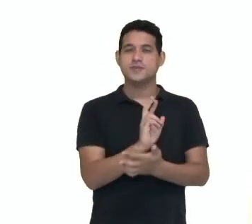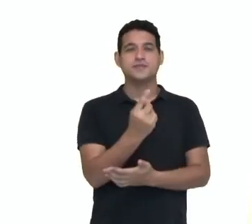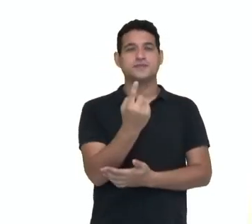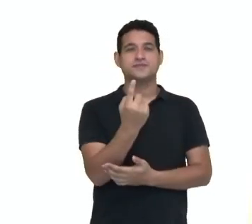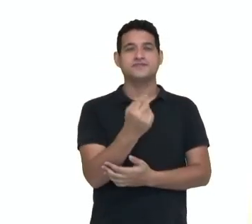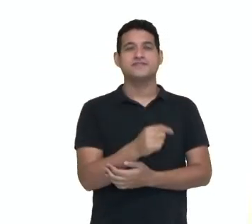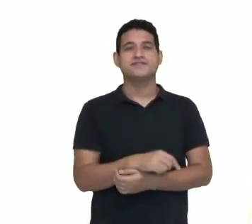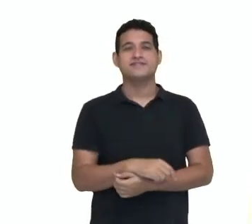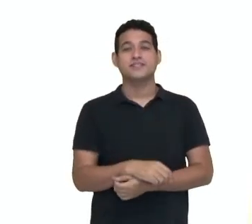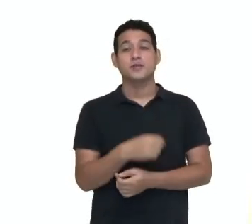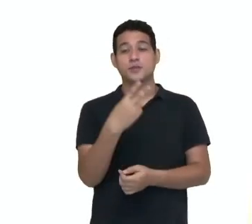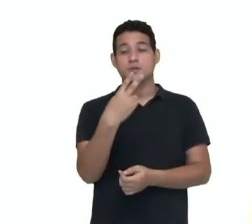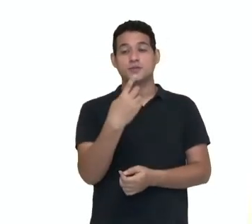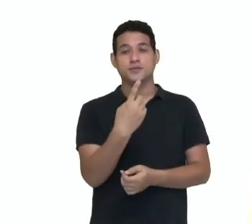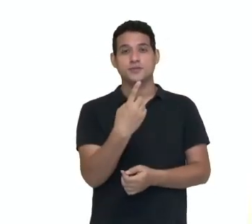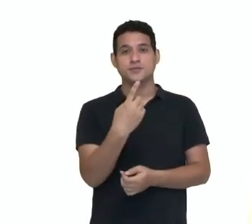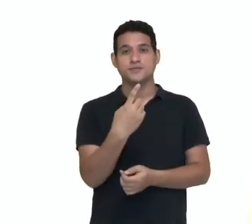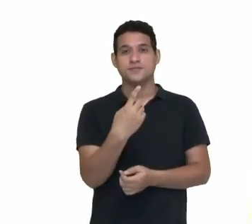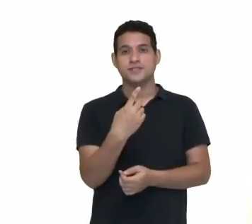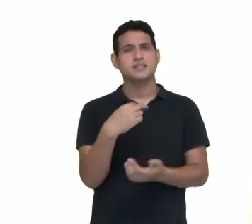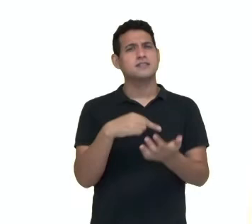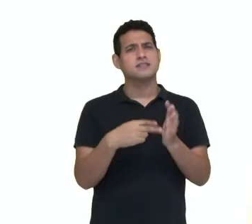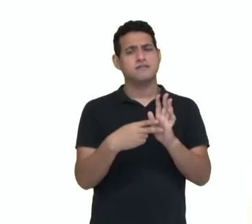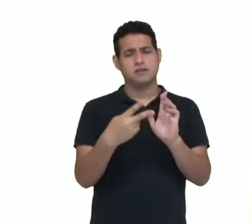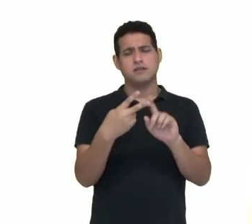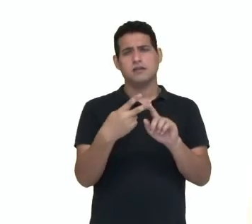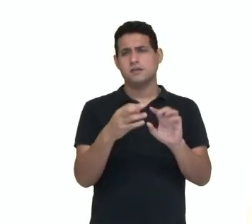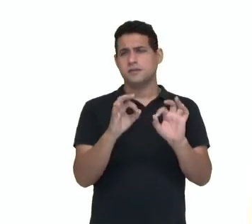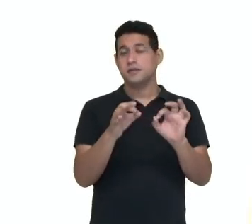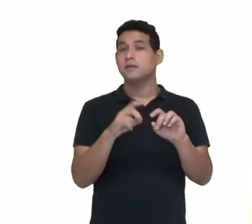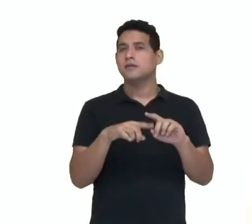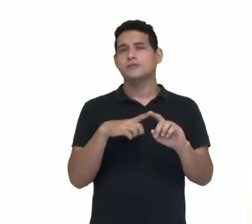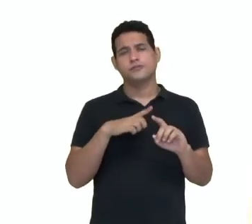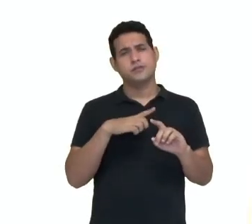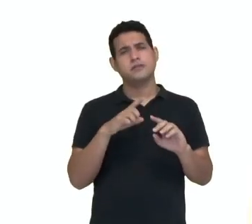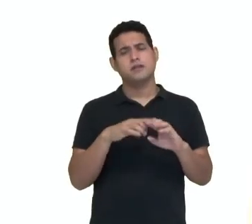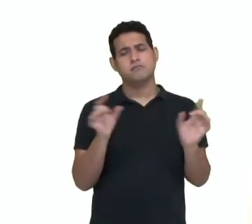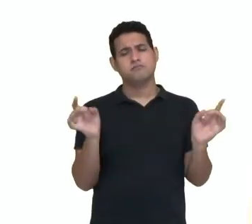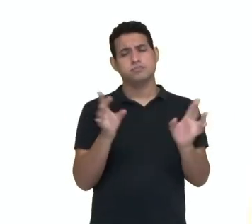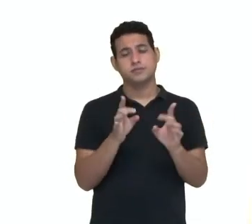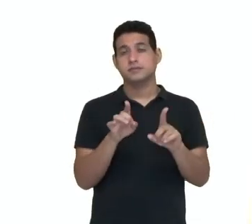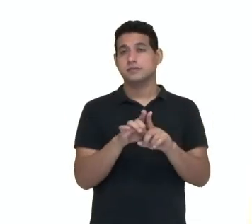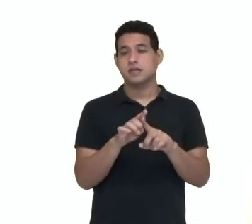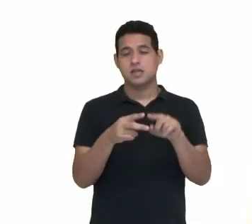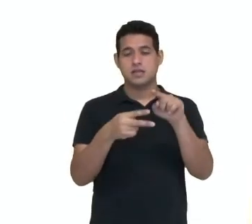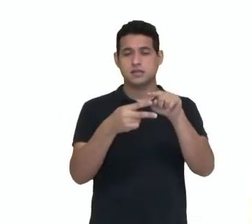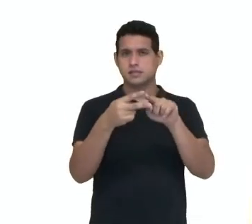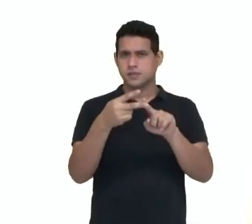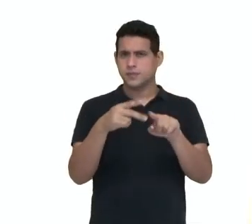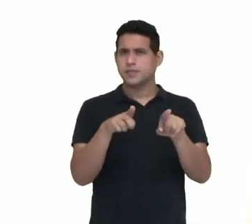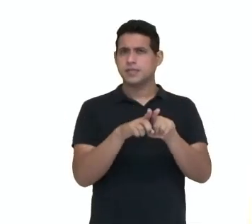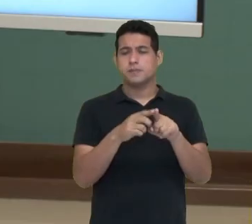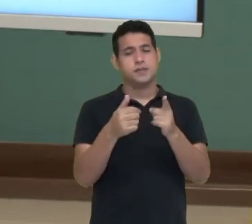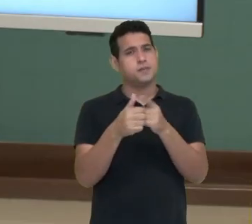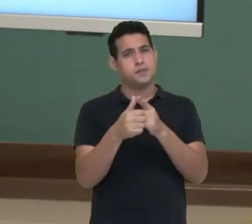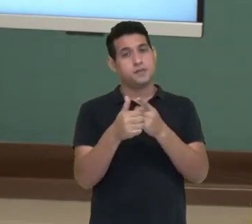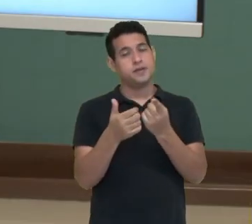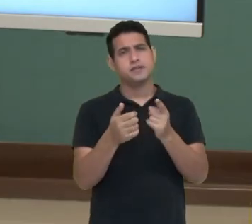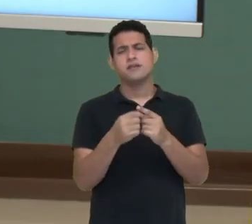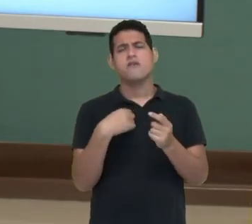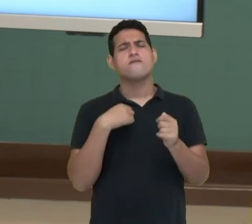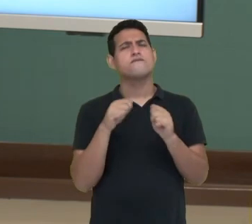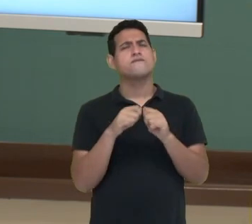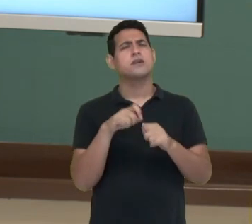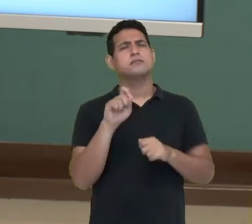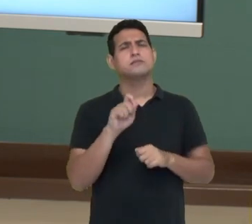Então, 2 e 1 é o segundo ponto. Então, eu já tenho os pares ordenados da segunda função e da primeira. O que eu